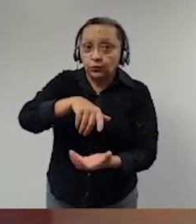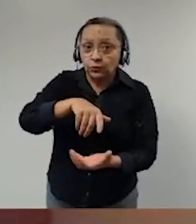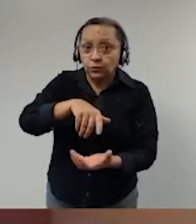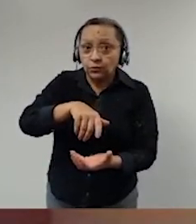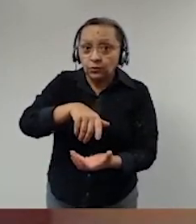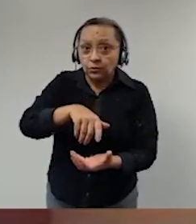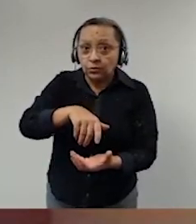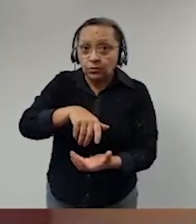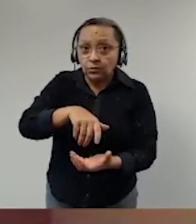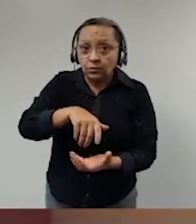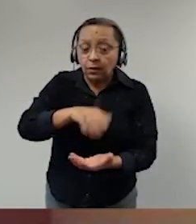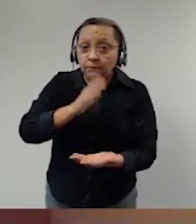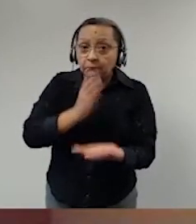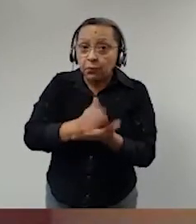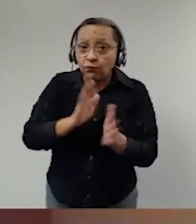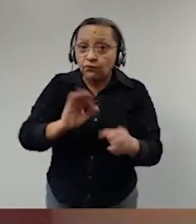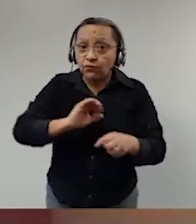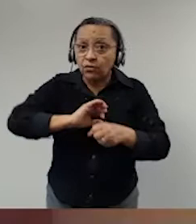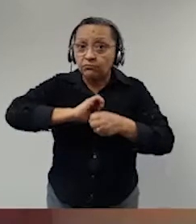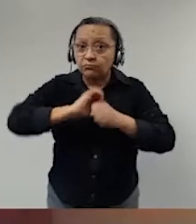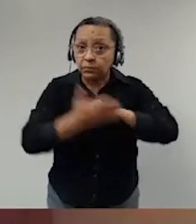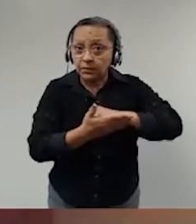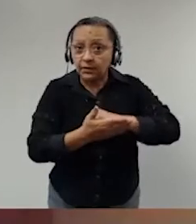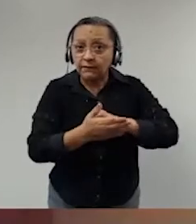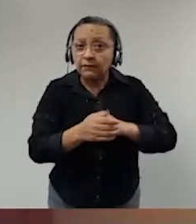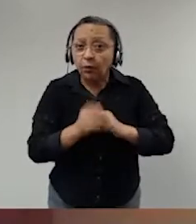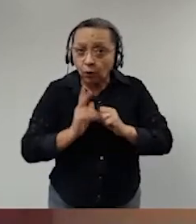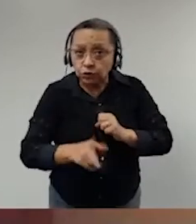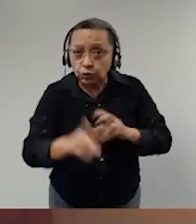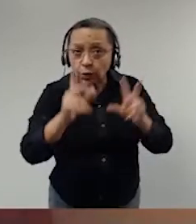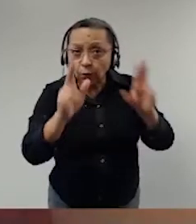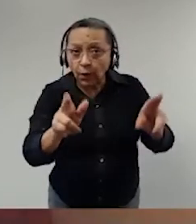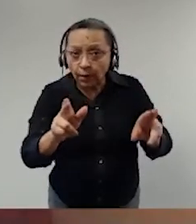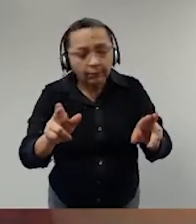normal. É certo, é isso mesmo, Preto Zezé. O mundo que não